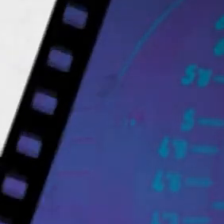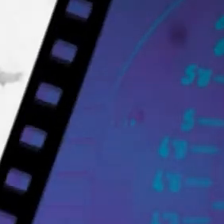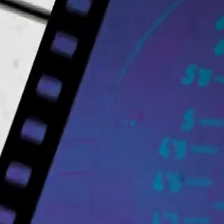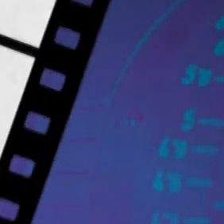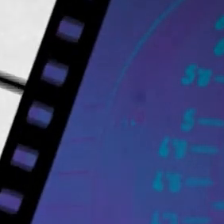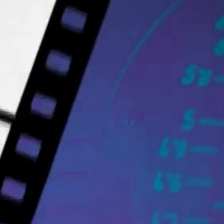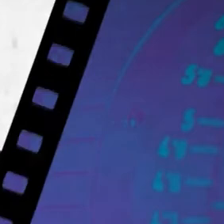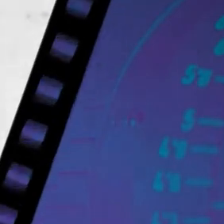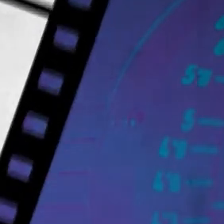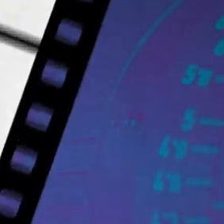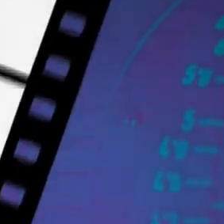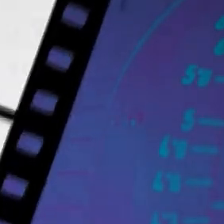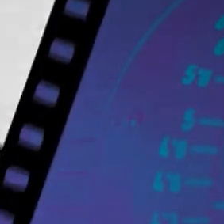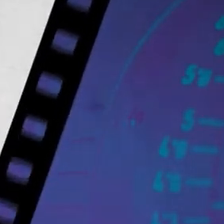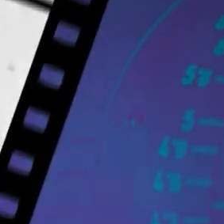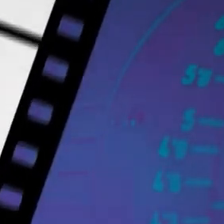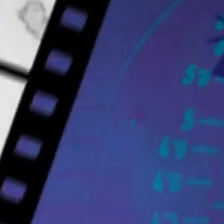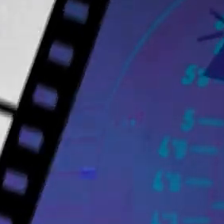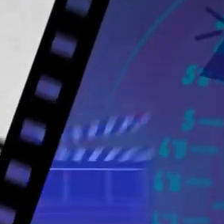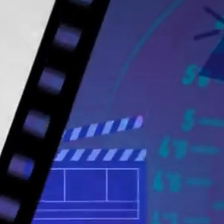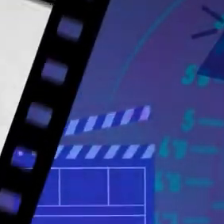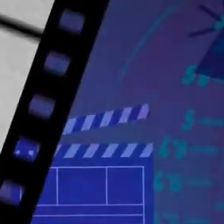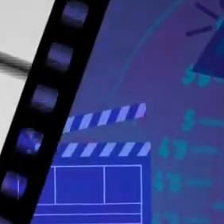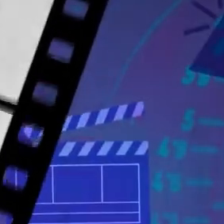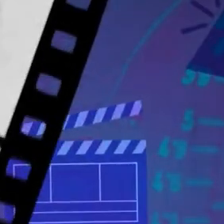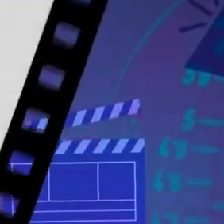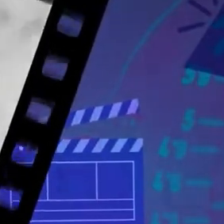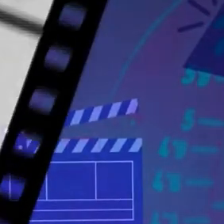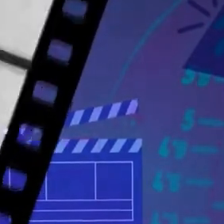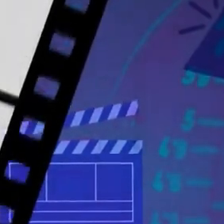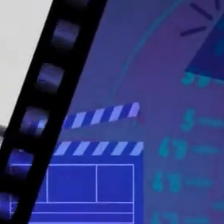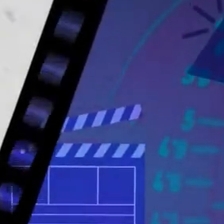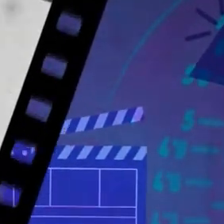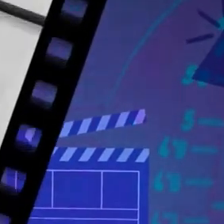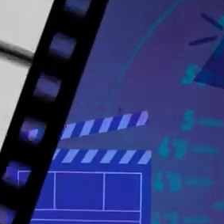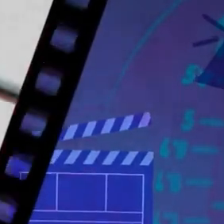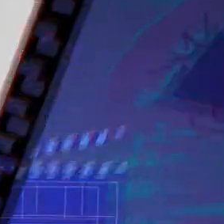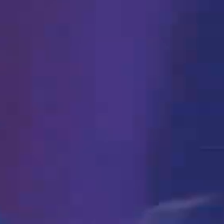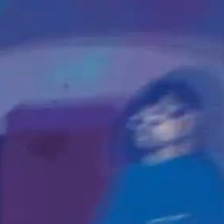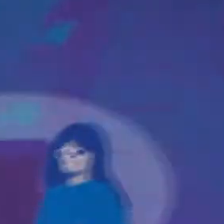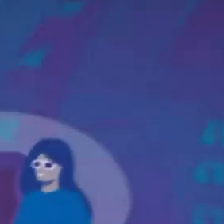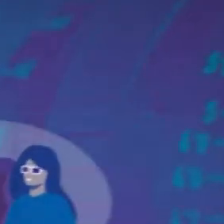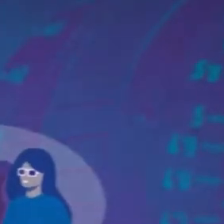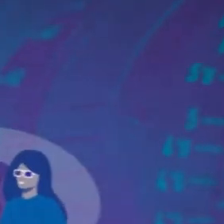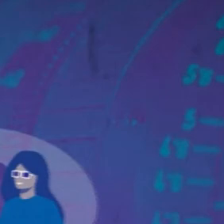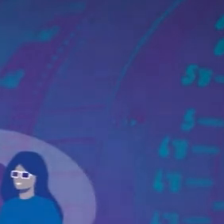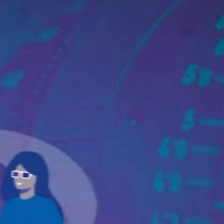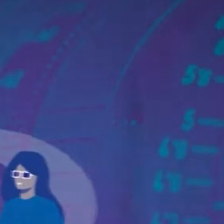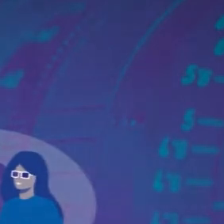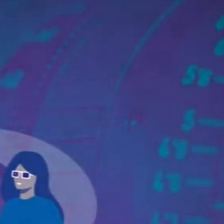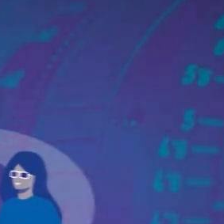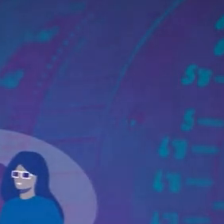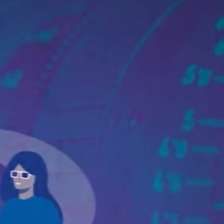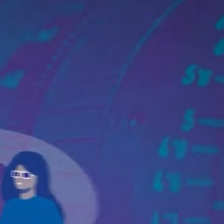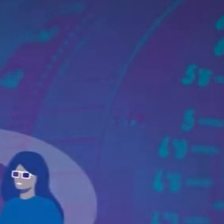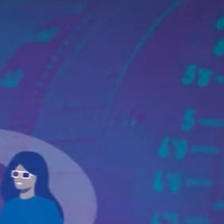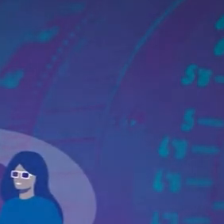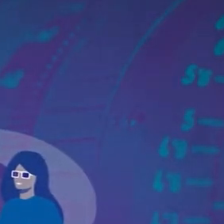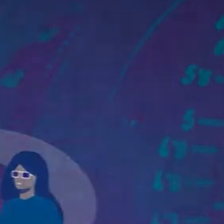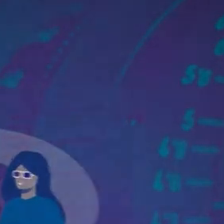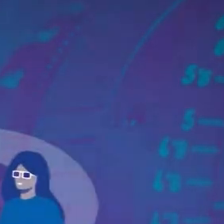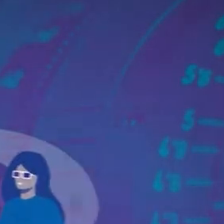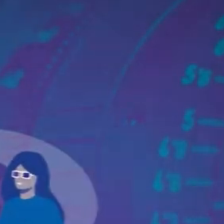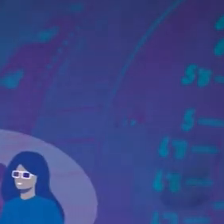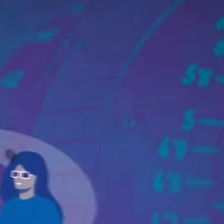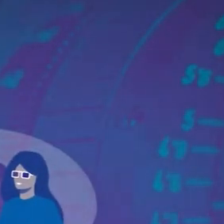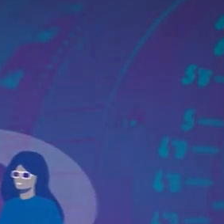Existe o seu filme, que teve todo um trabalho até que fosse finalizado, não é mesmo? E existe um público ansioso para assistir